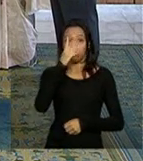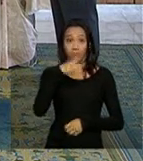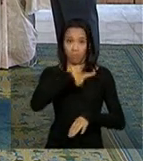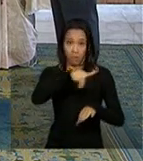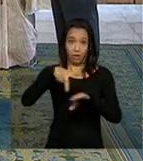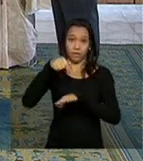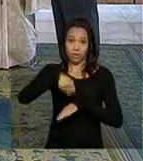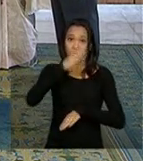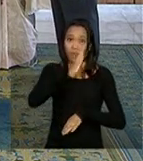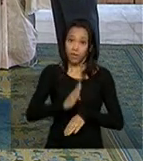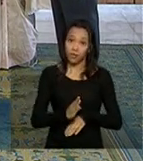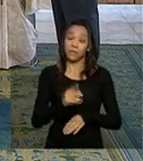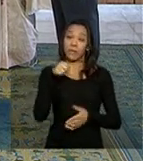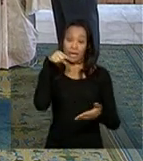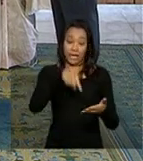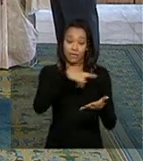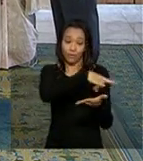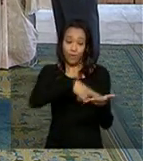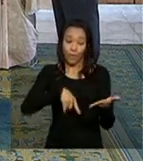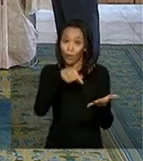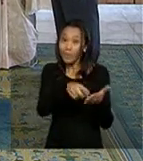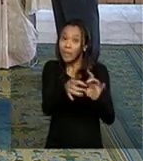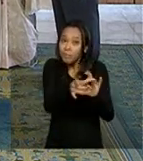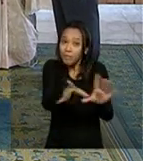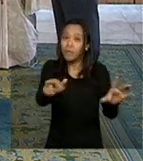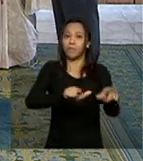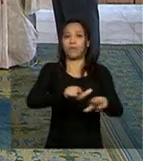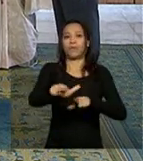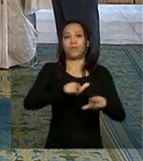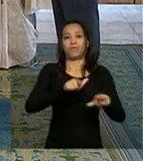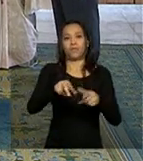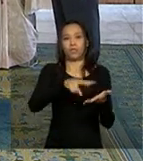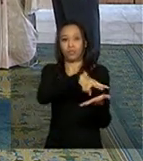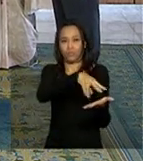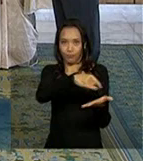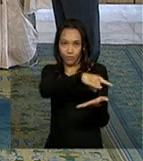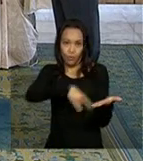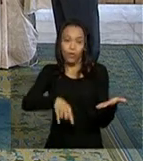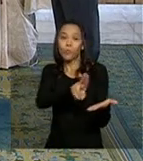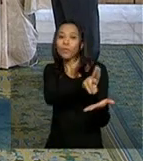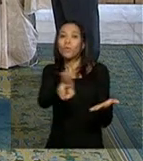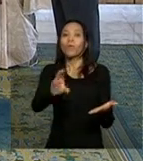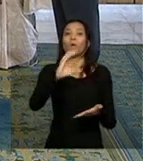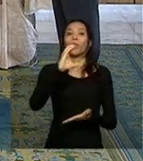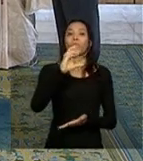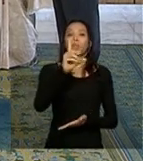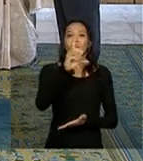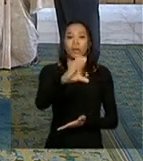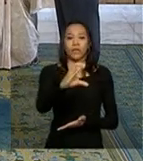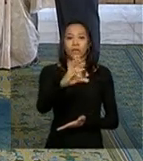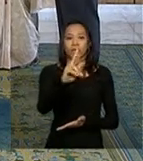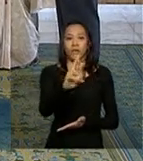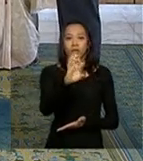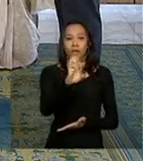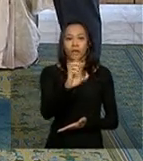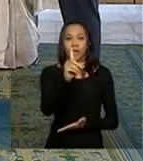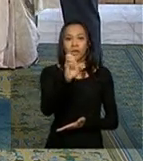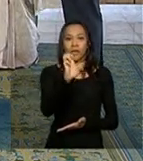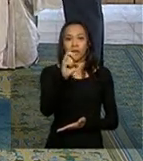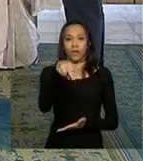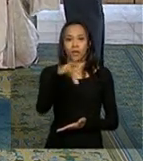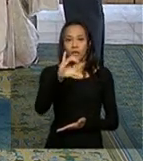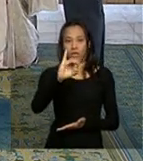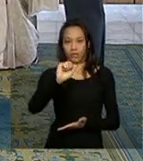da entrega das cartas, que são chamadas de credenciais, porque nelas o chefe de Estado do país de